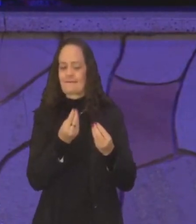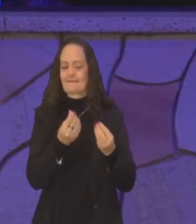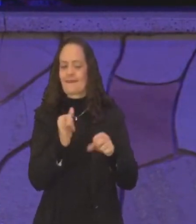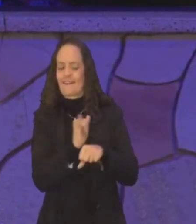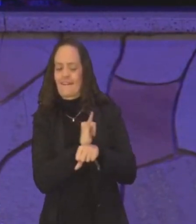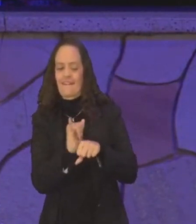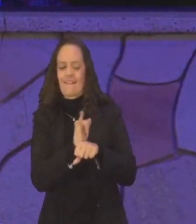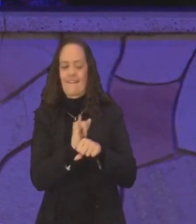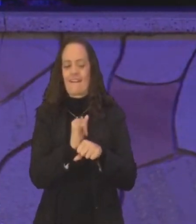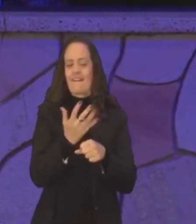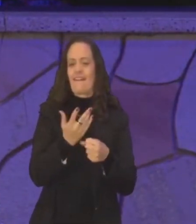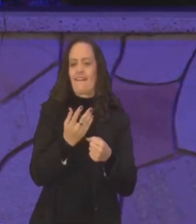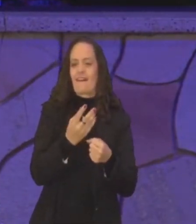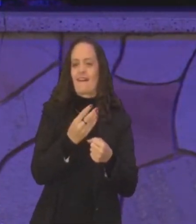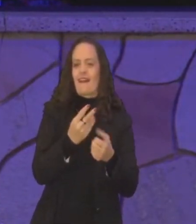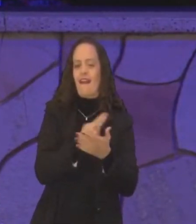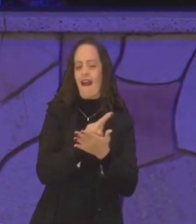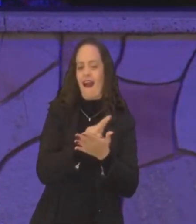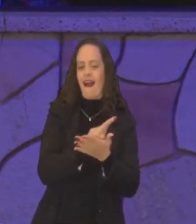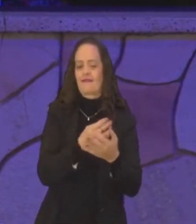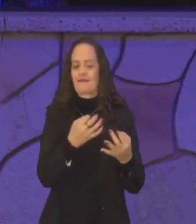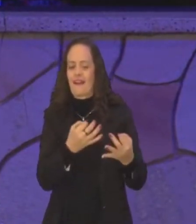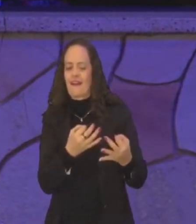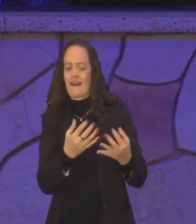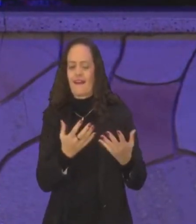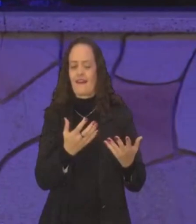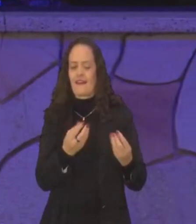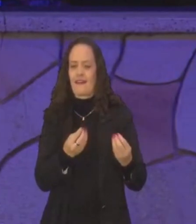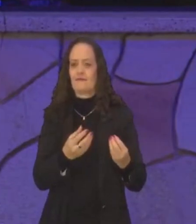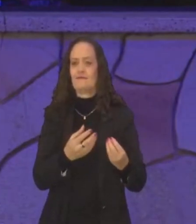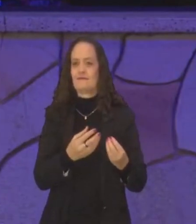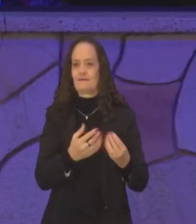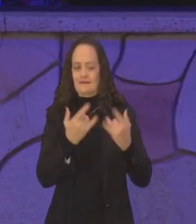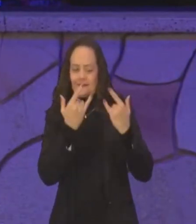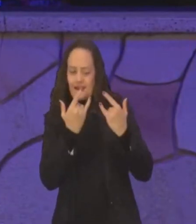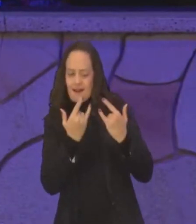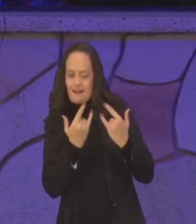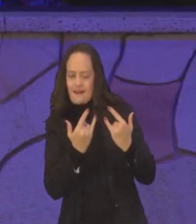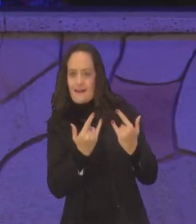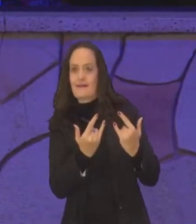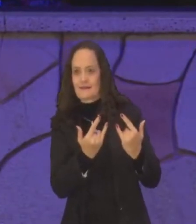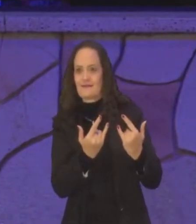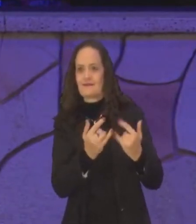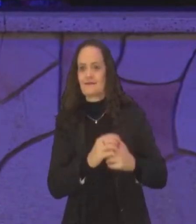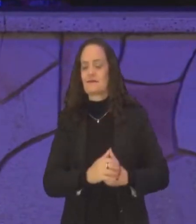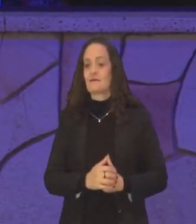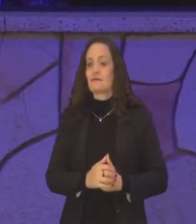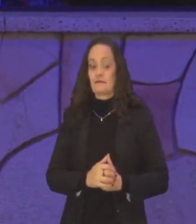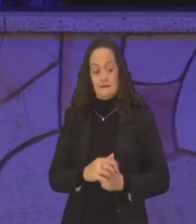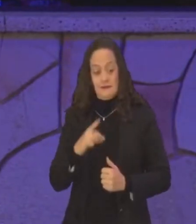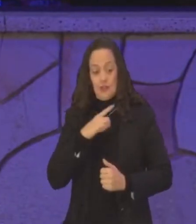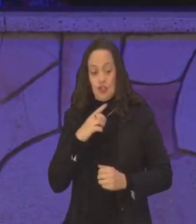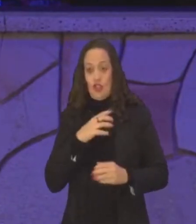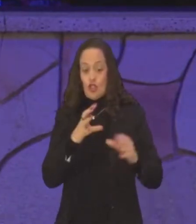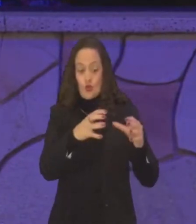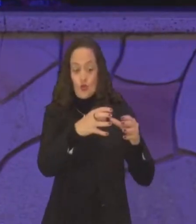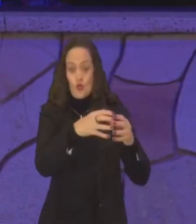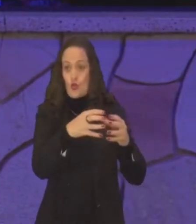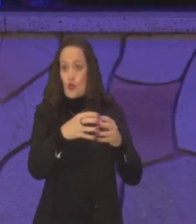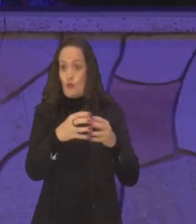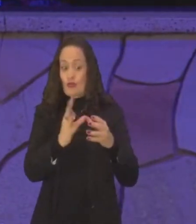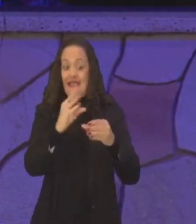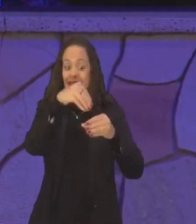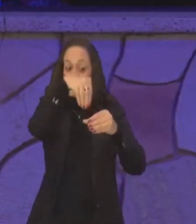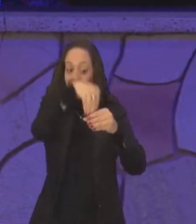E aí nós percebemos, a partir desta sedução, a presença de grupos dentro da